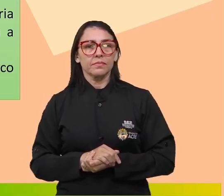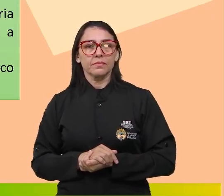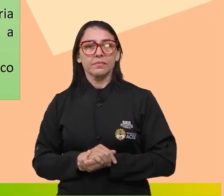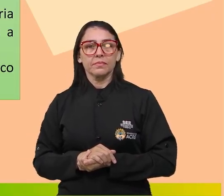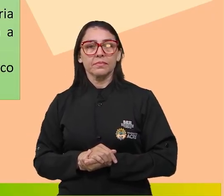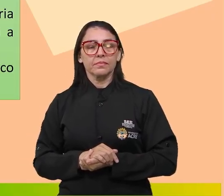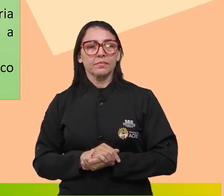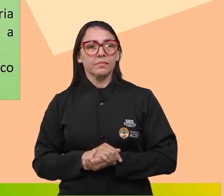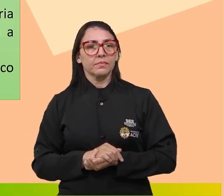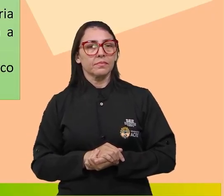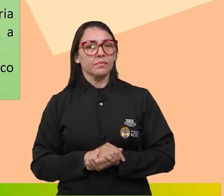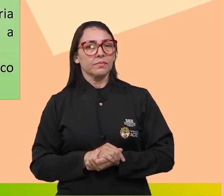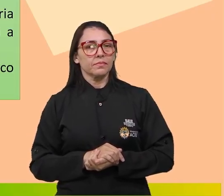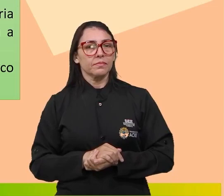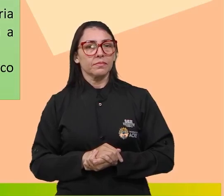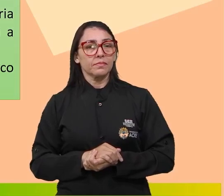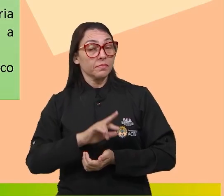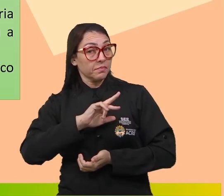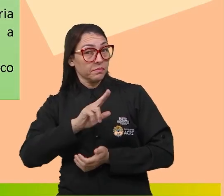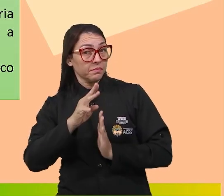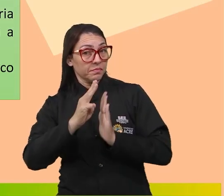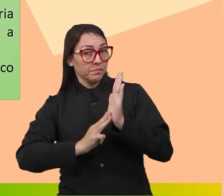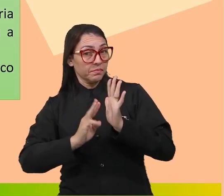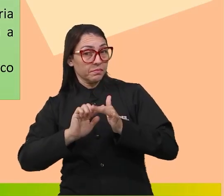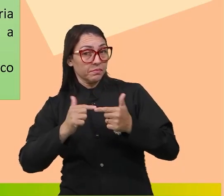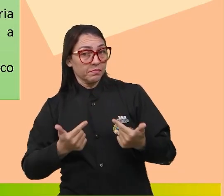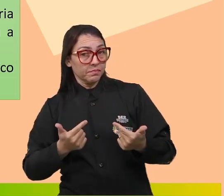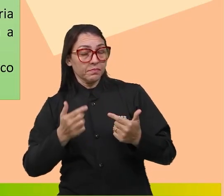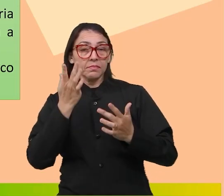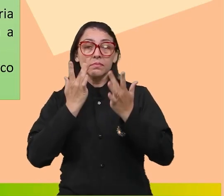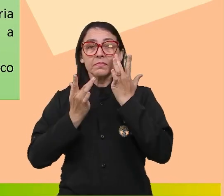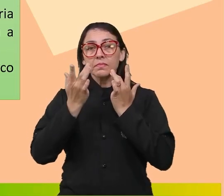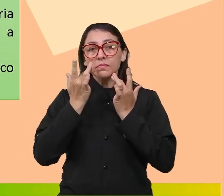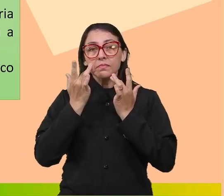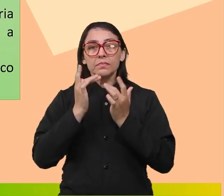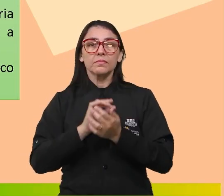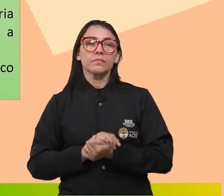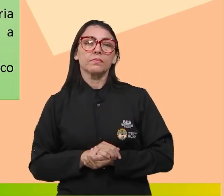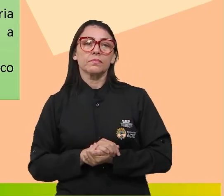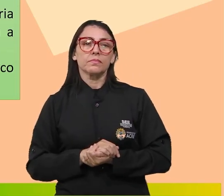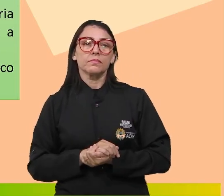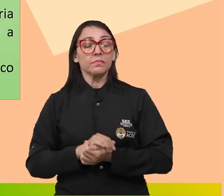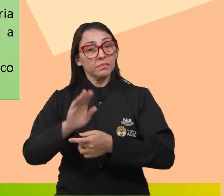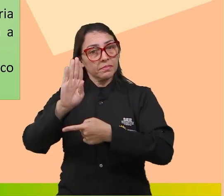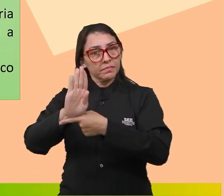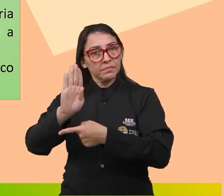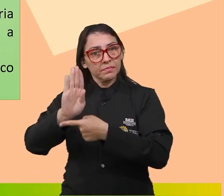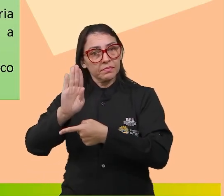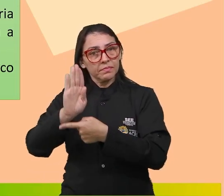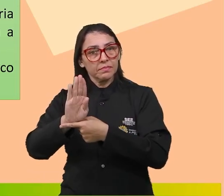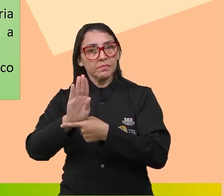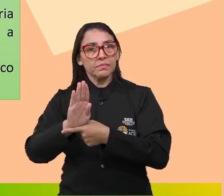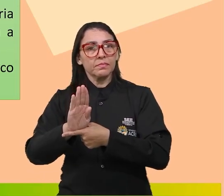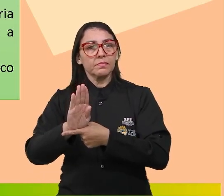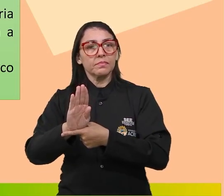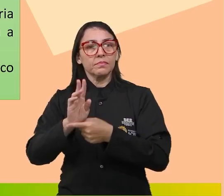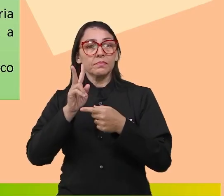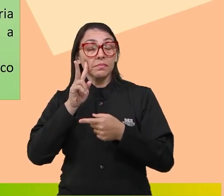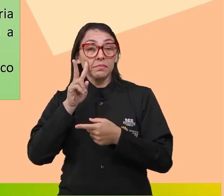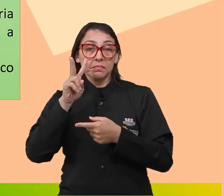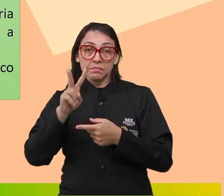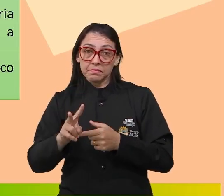Então, logo nós observamos que não é um método tradicional de teatro, né? Letra B. A forma